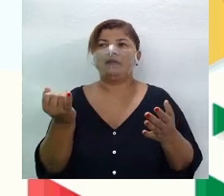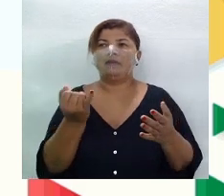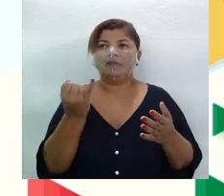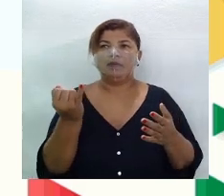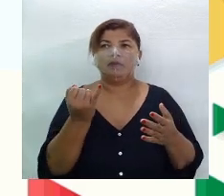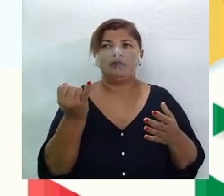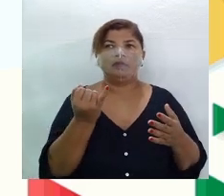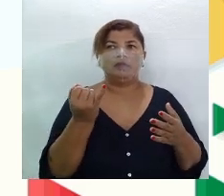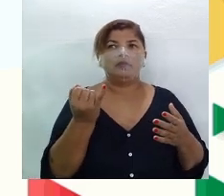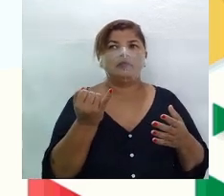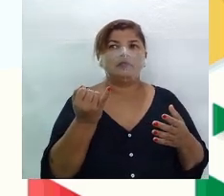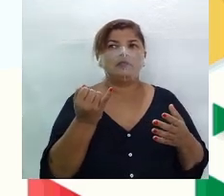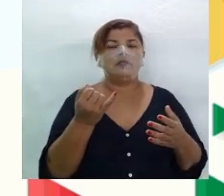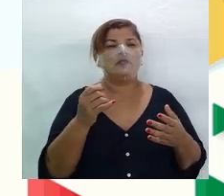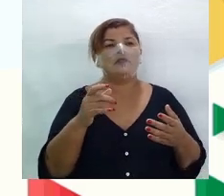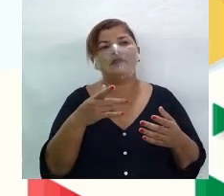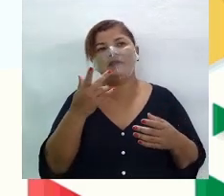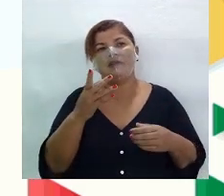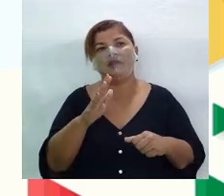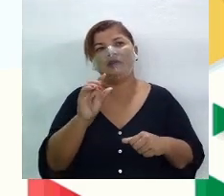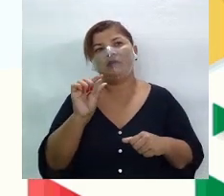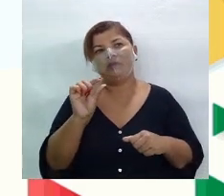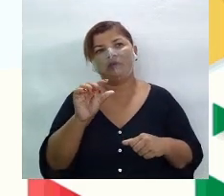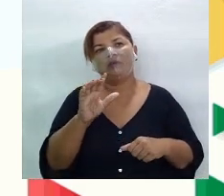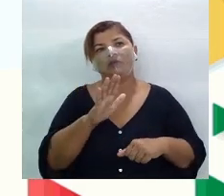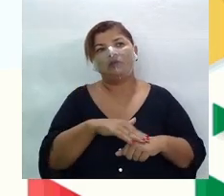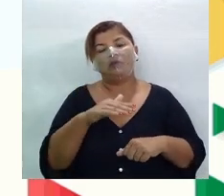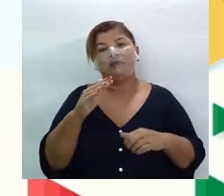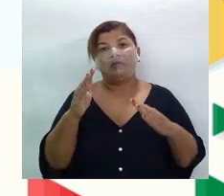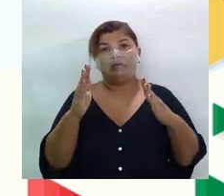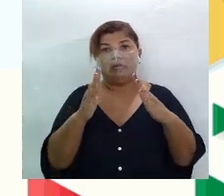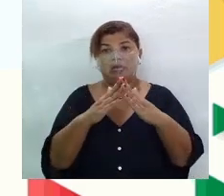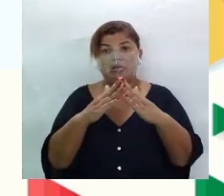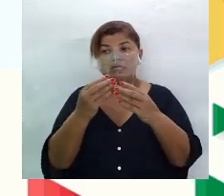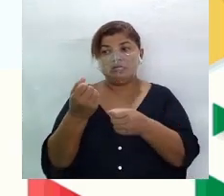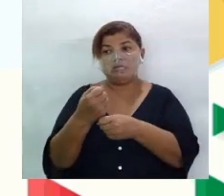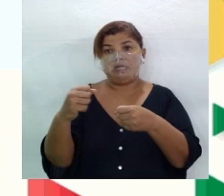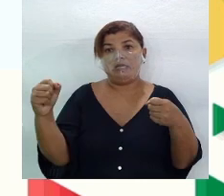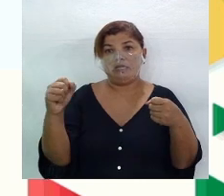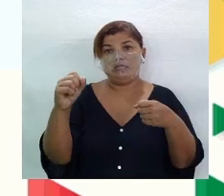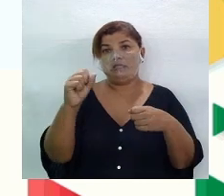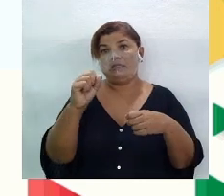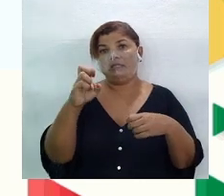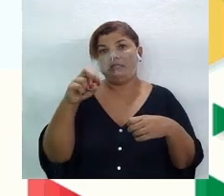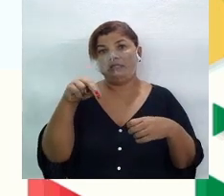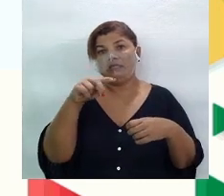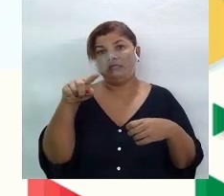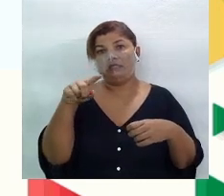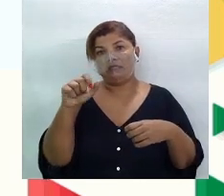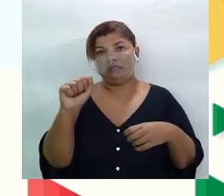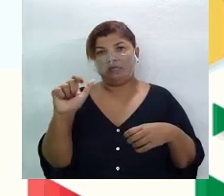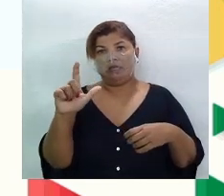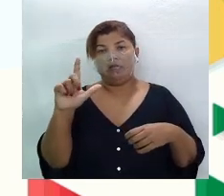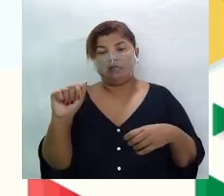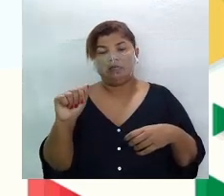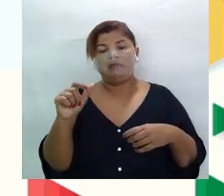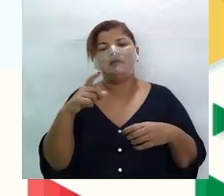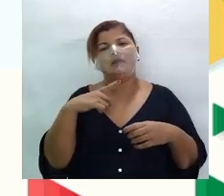destacar um pouco, né, da Casa Grande Senzala, que é exatamente a análise, né, que Gilberto faz da